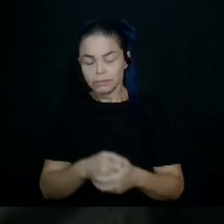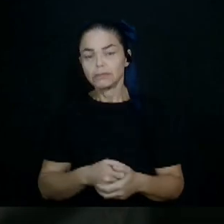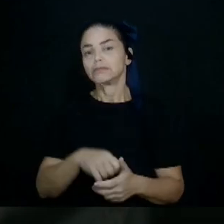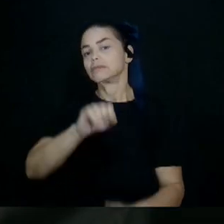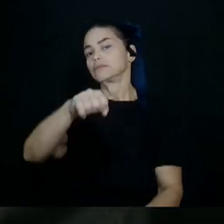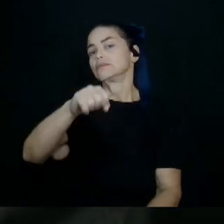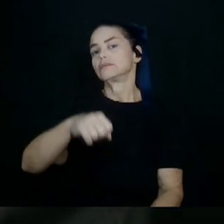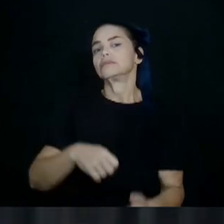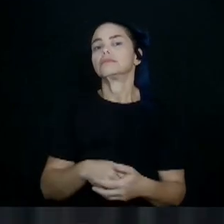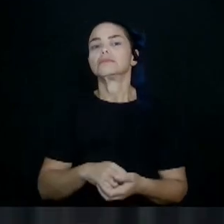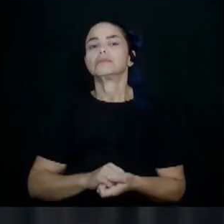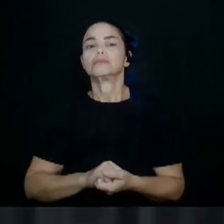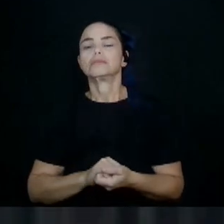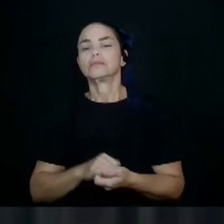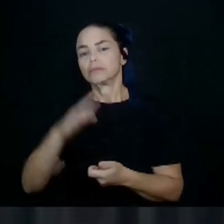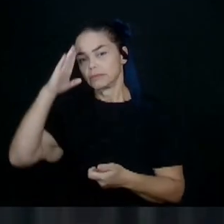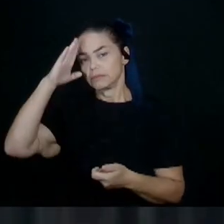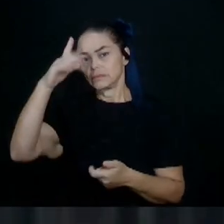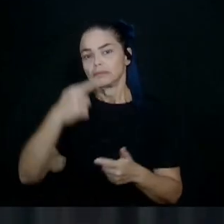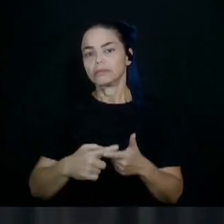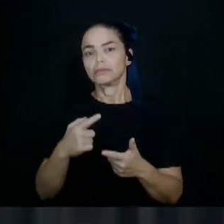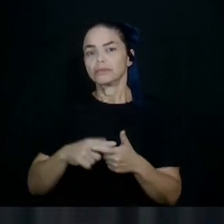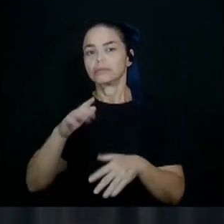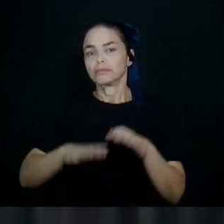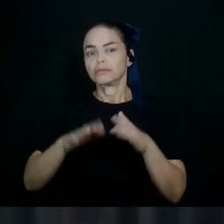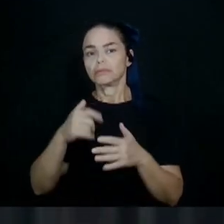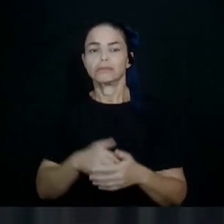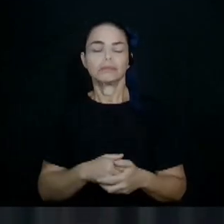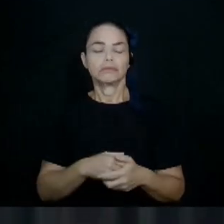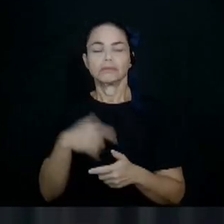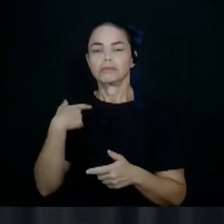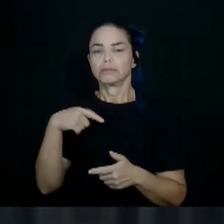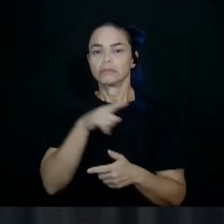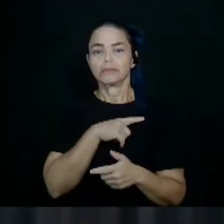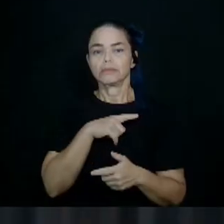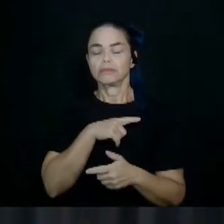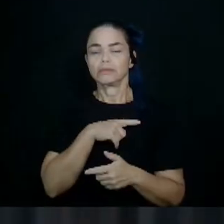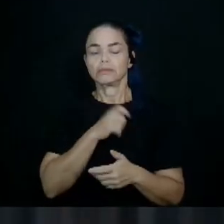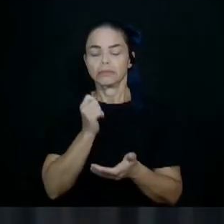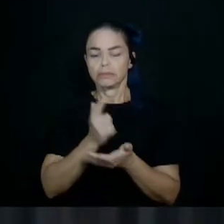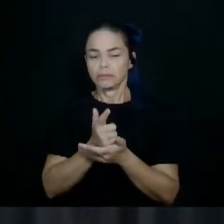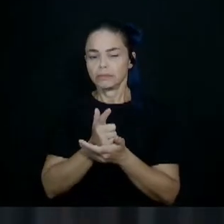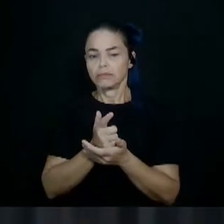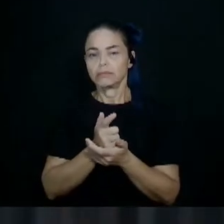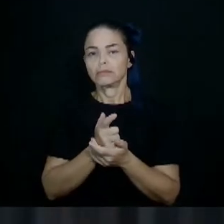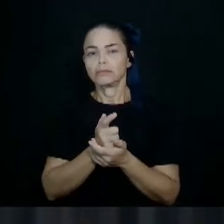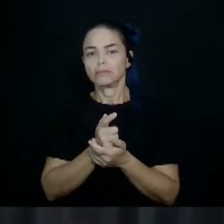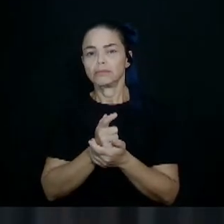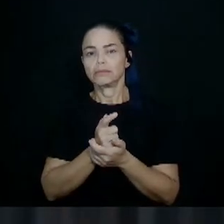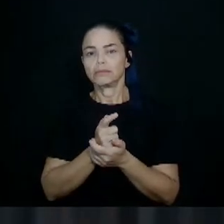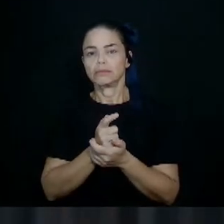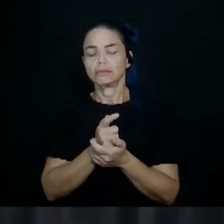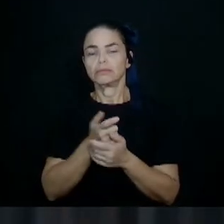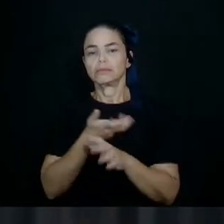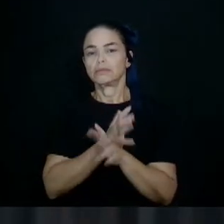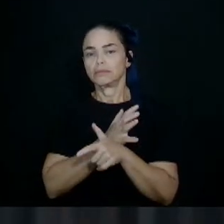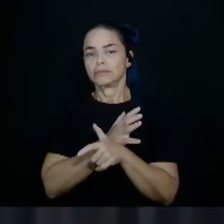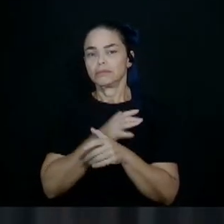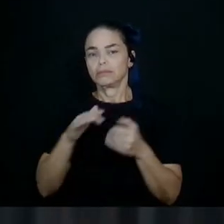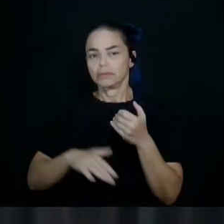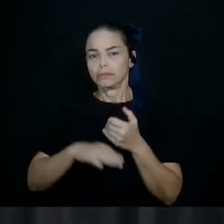certeza. Principalmente porque às vezes essa pessoa que está comprando, né, para preencher um vazio